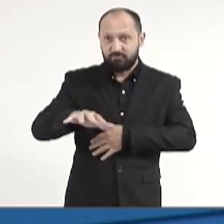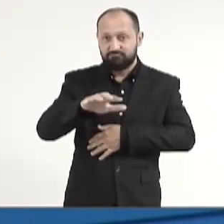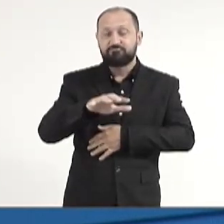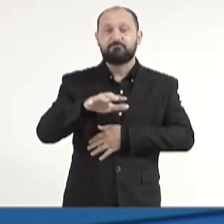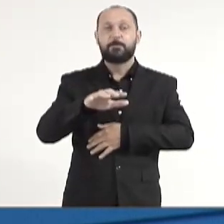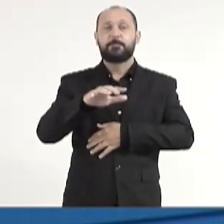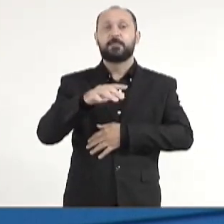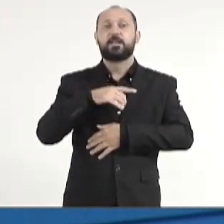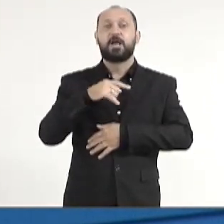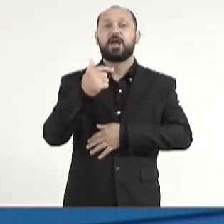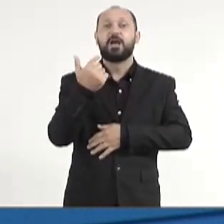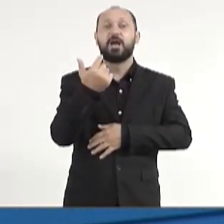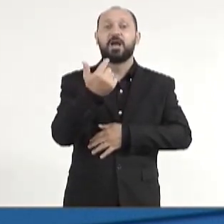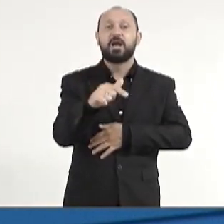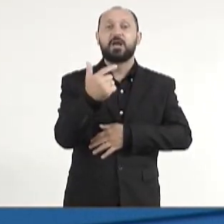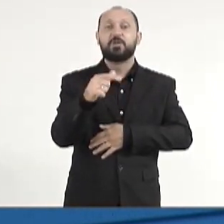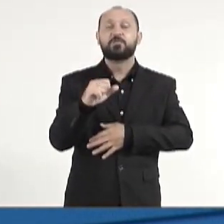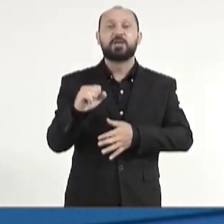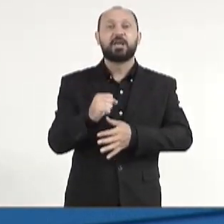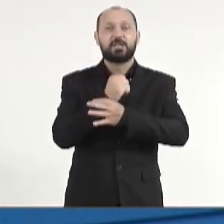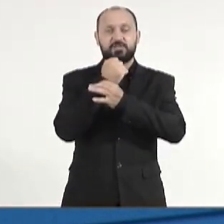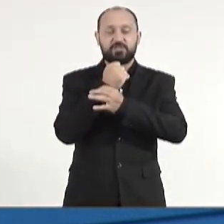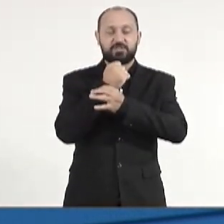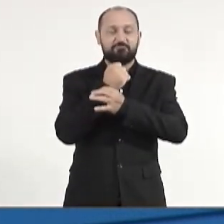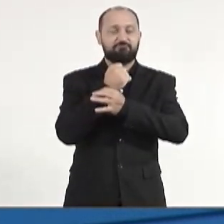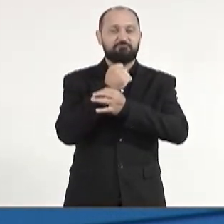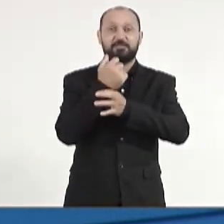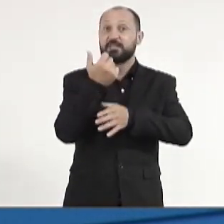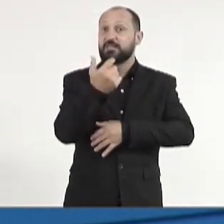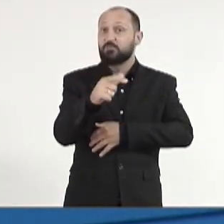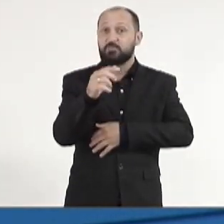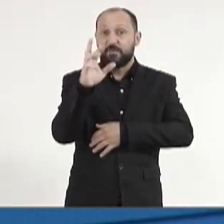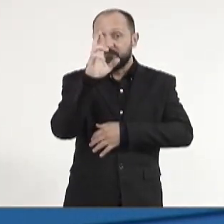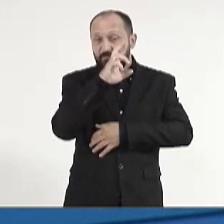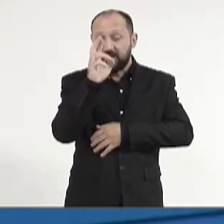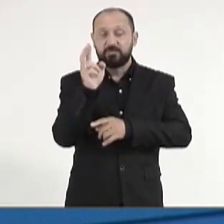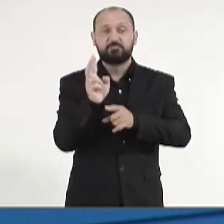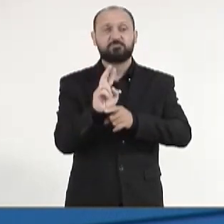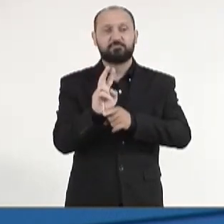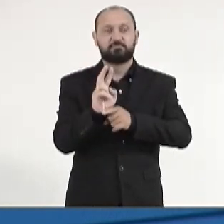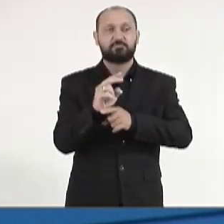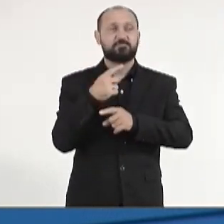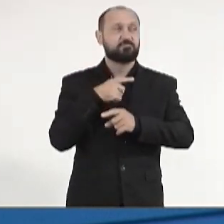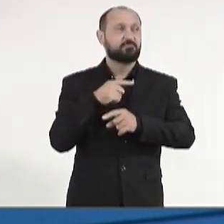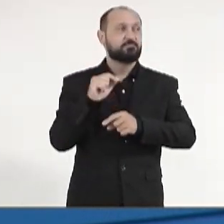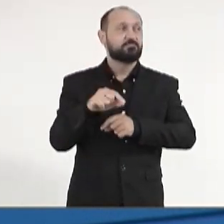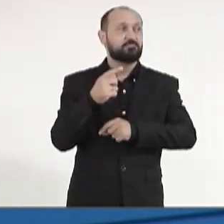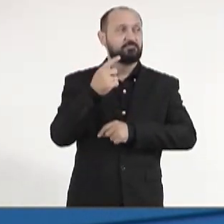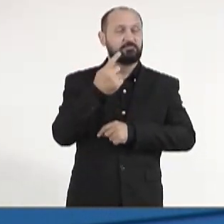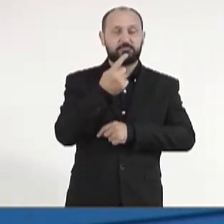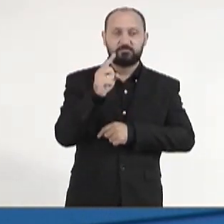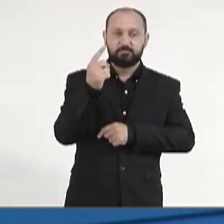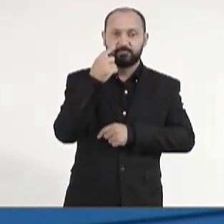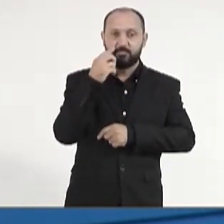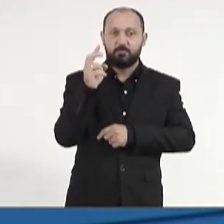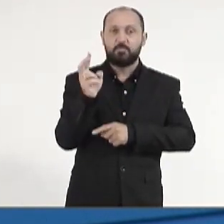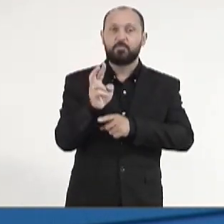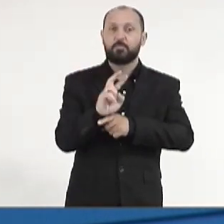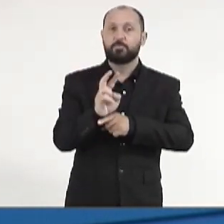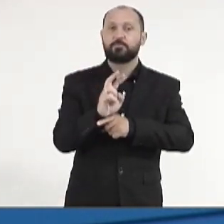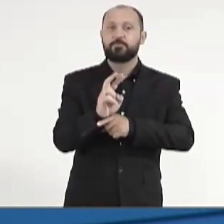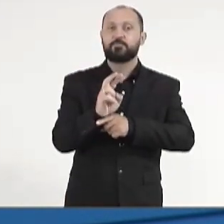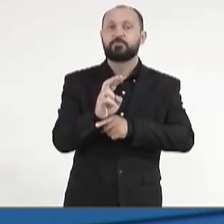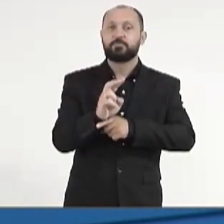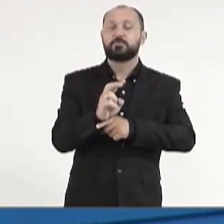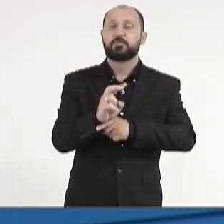região, e lá nós não temos nenhuma garantia de segurança, não há vigilância. O que só existe lá é um vigilante, mas que ele cuida